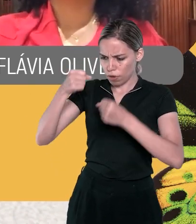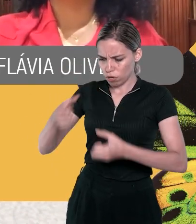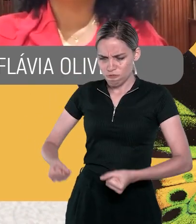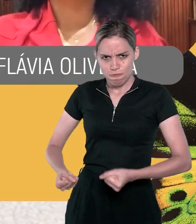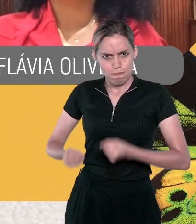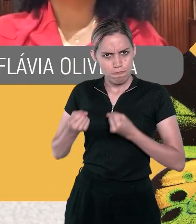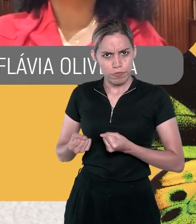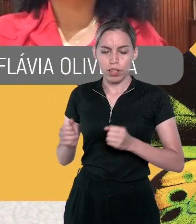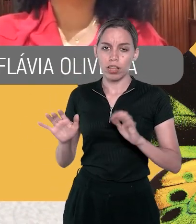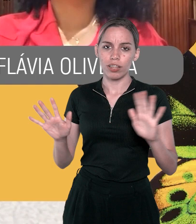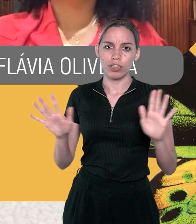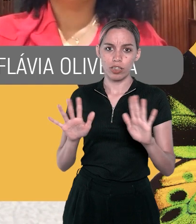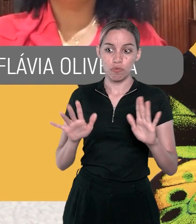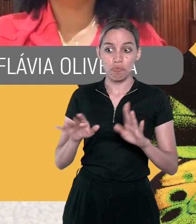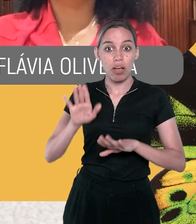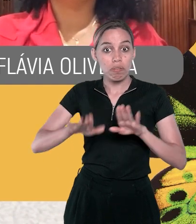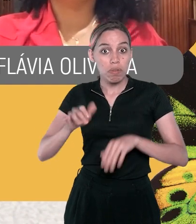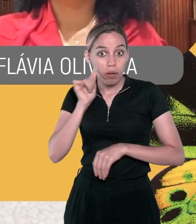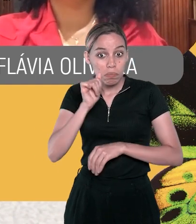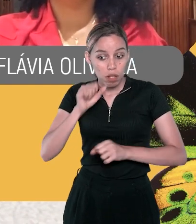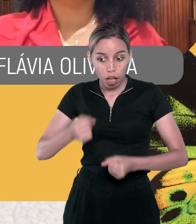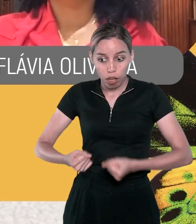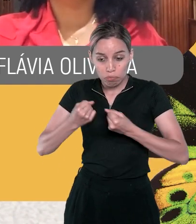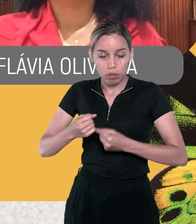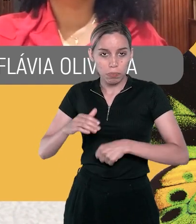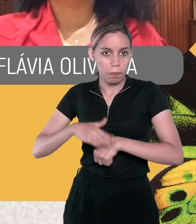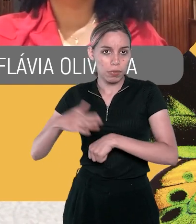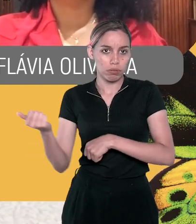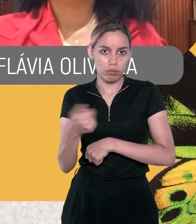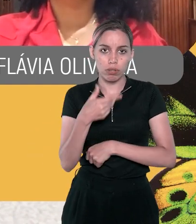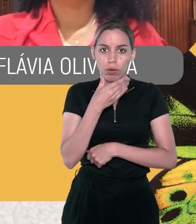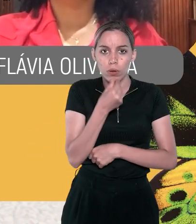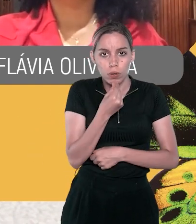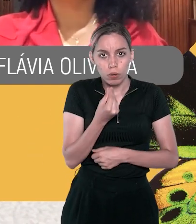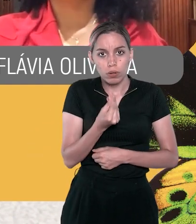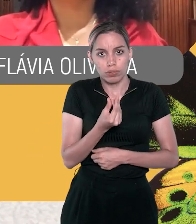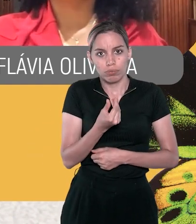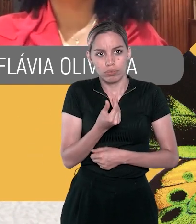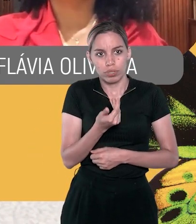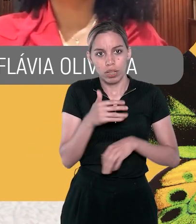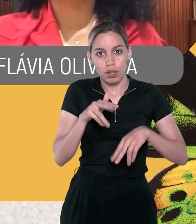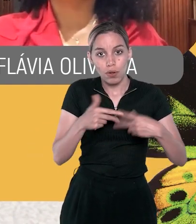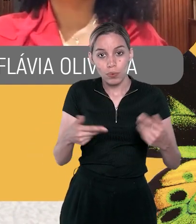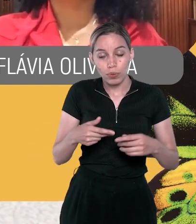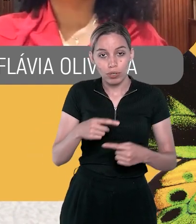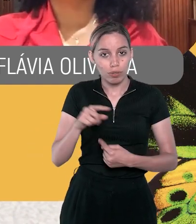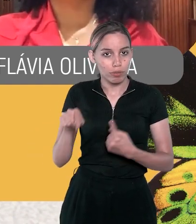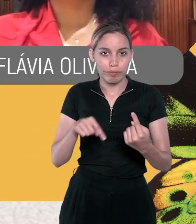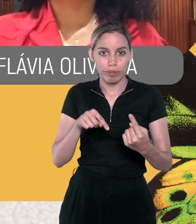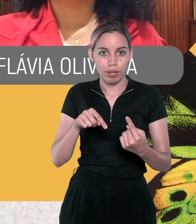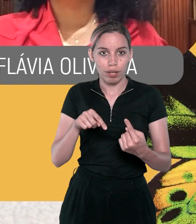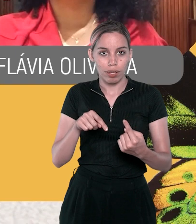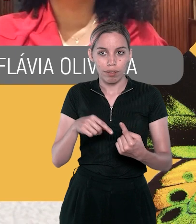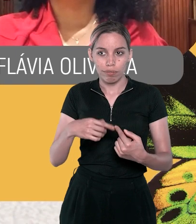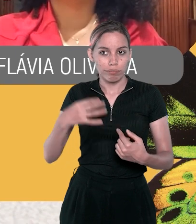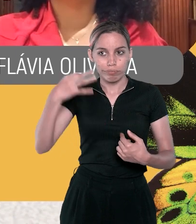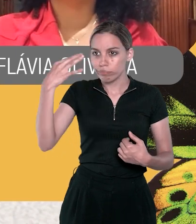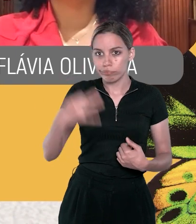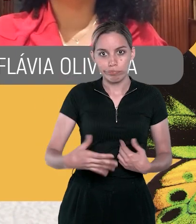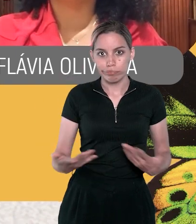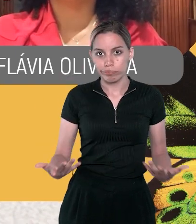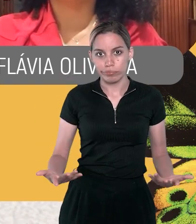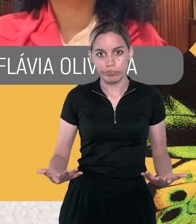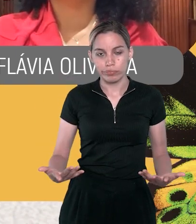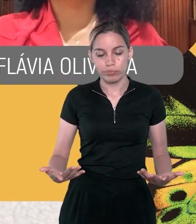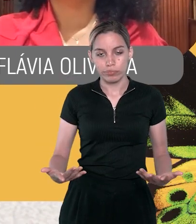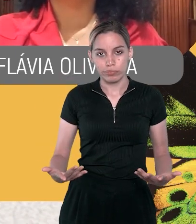mulher tem força física maior do que a do homem, não é? Quer dizer, são coisas óbvias que depois que você as encara, são óbvias,